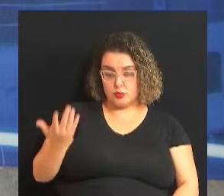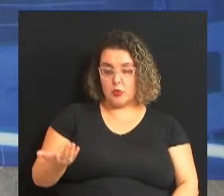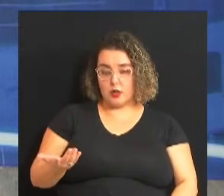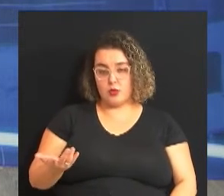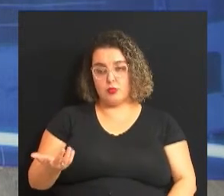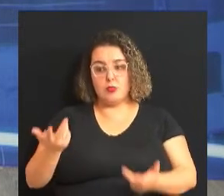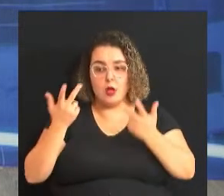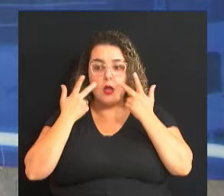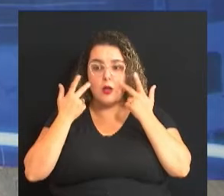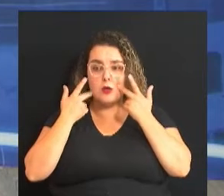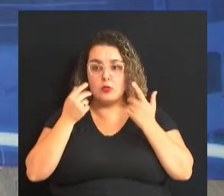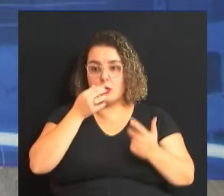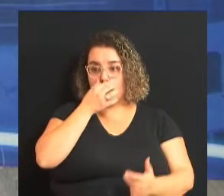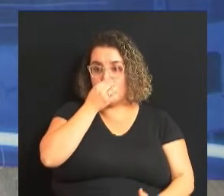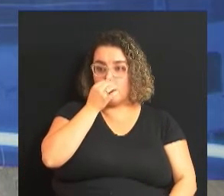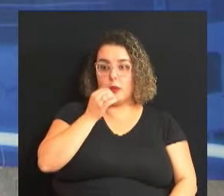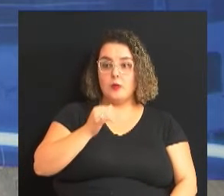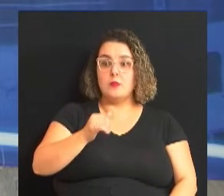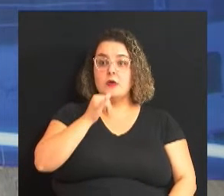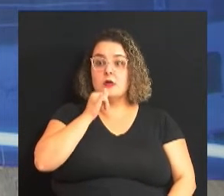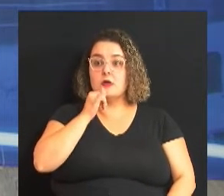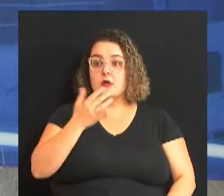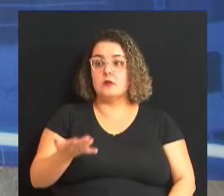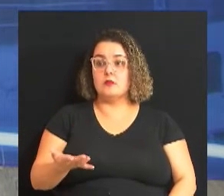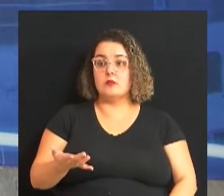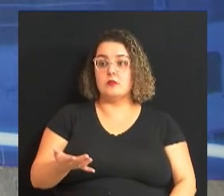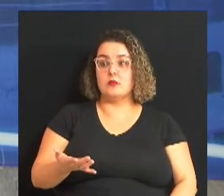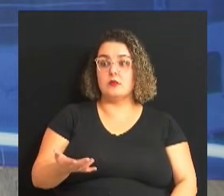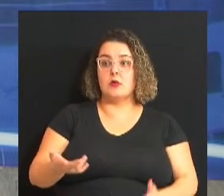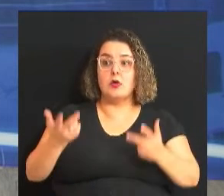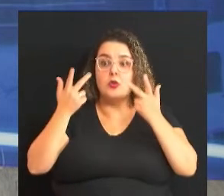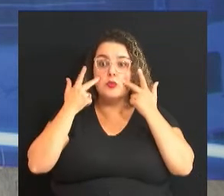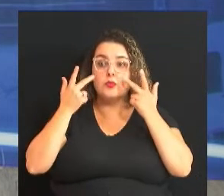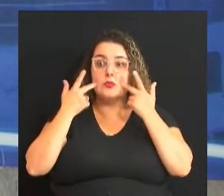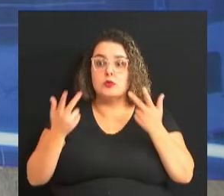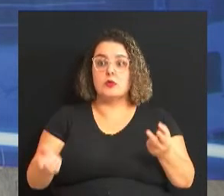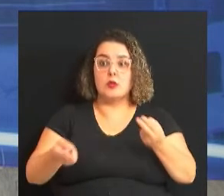Então, por exemplo, vou te dar um exemplo comum.